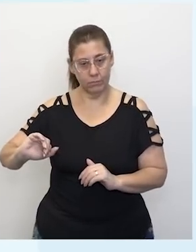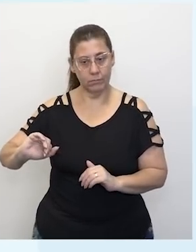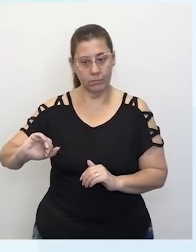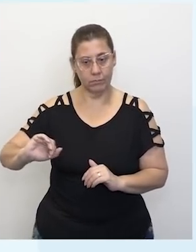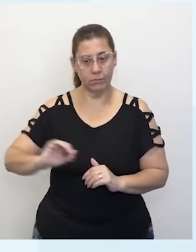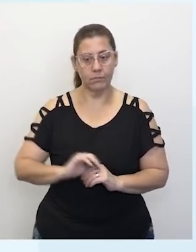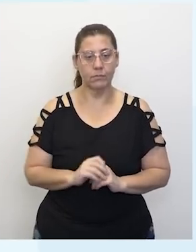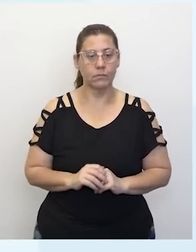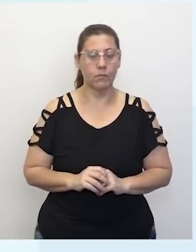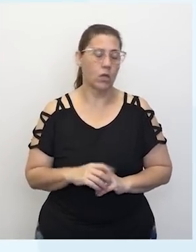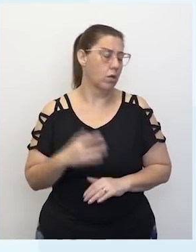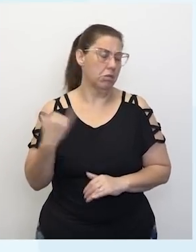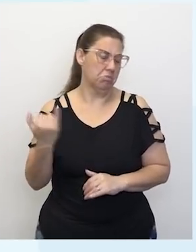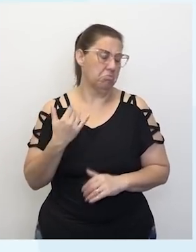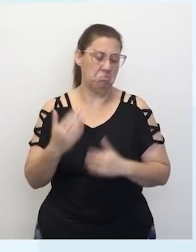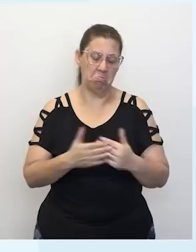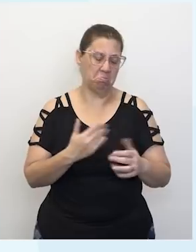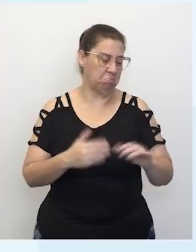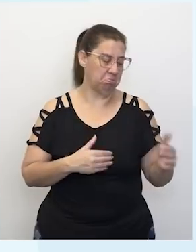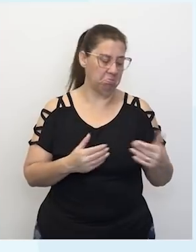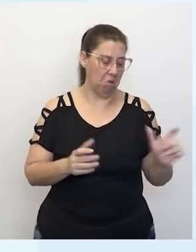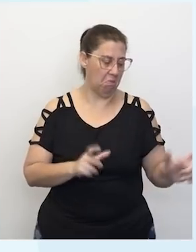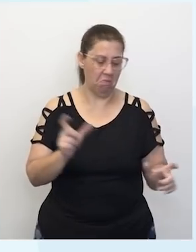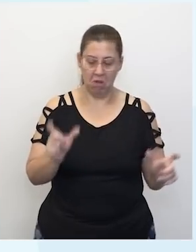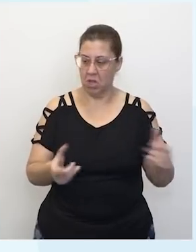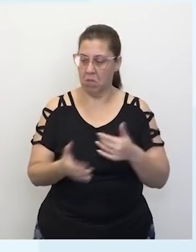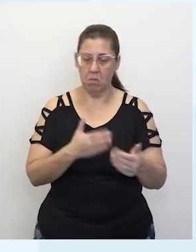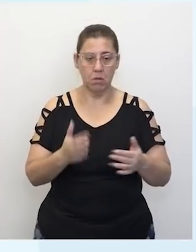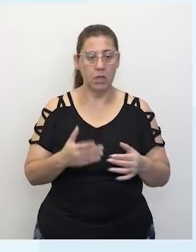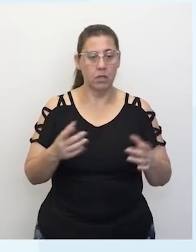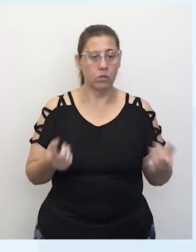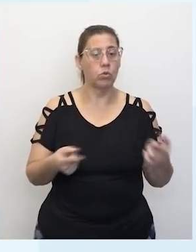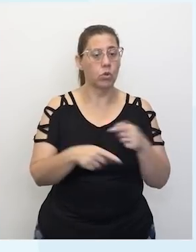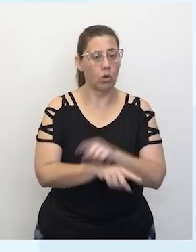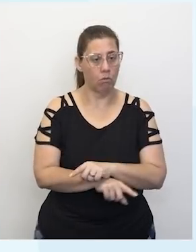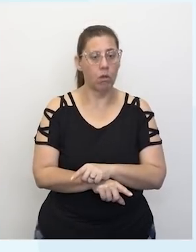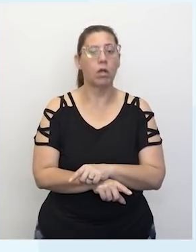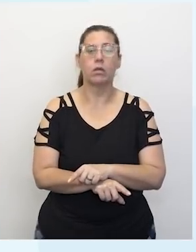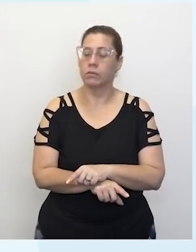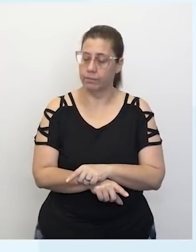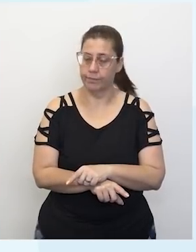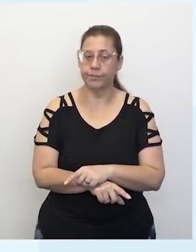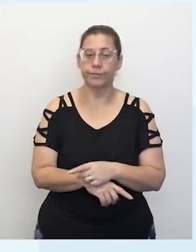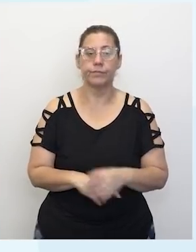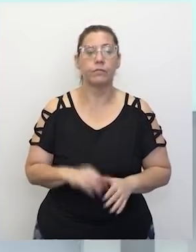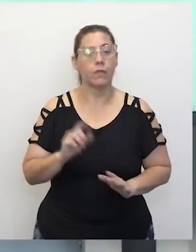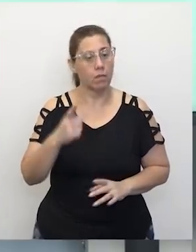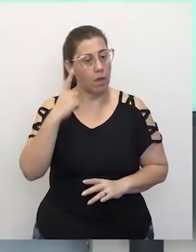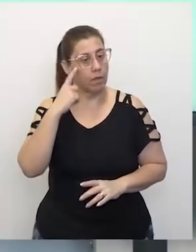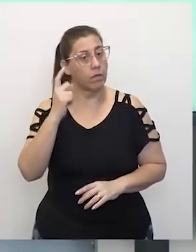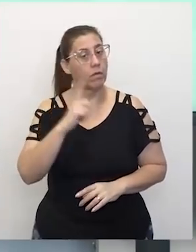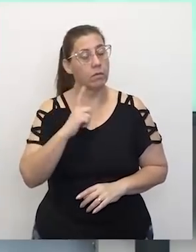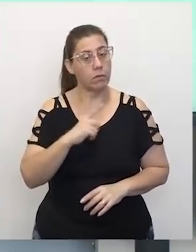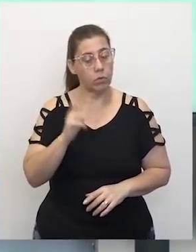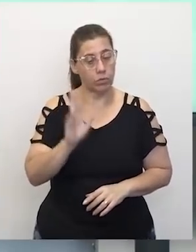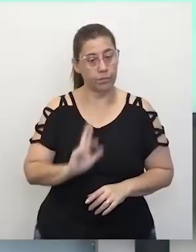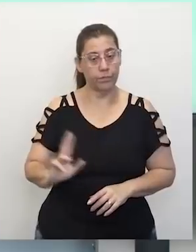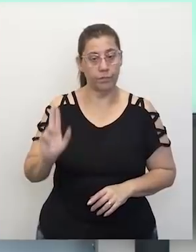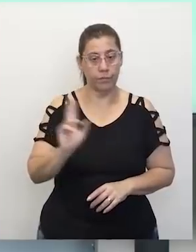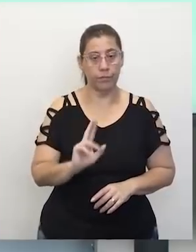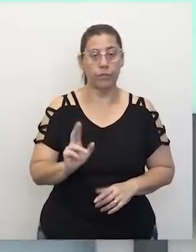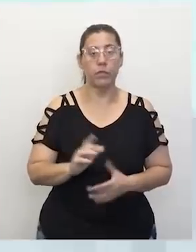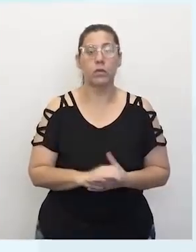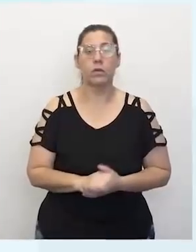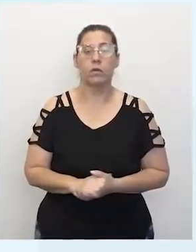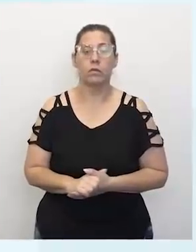lado. Não importa o lado, tá certo? Mas quem trocar de lado, eu vou trocar pela operação inversa. É essa a ideia que nós vamos usar, que veio